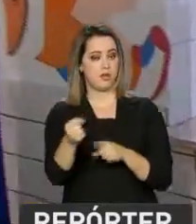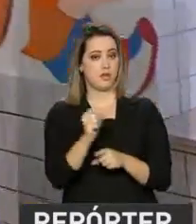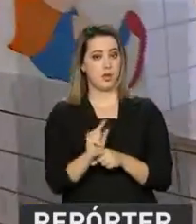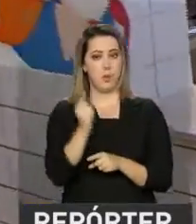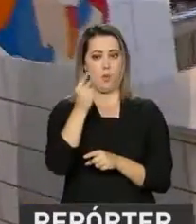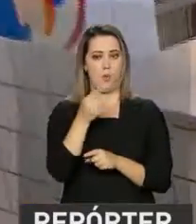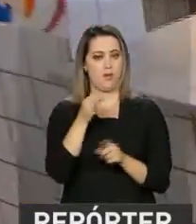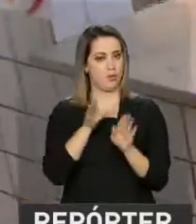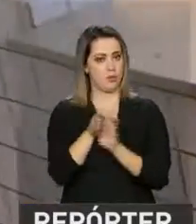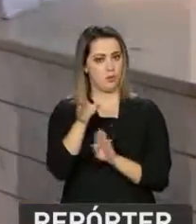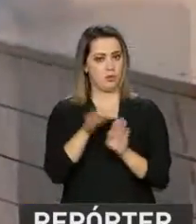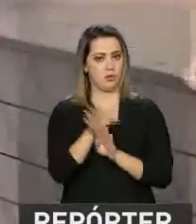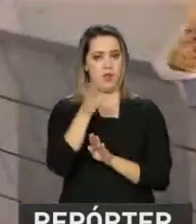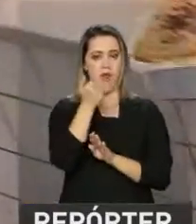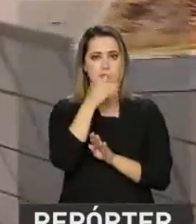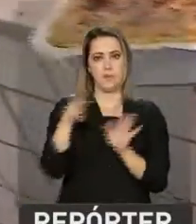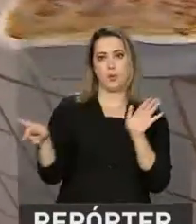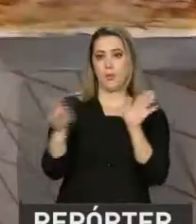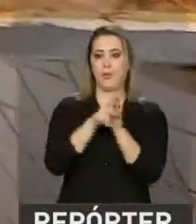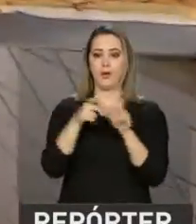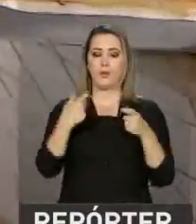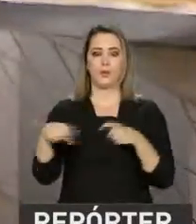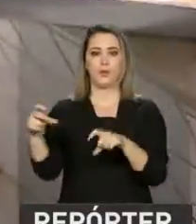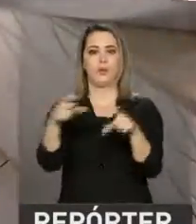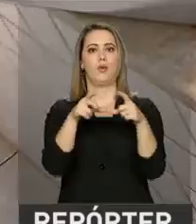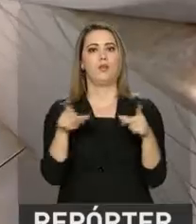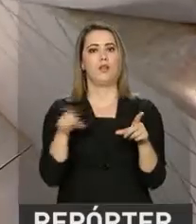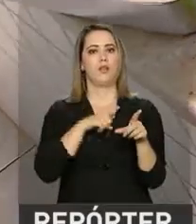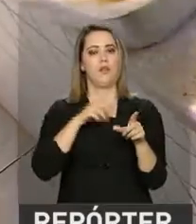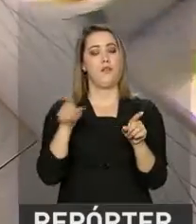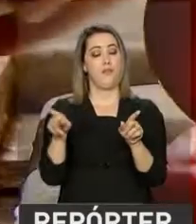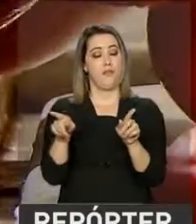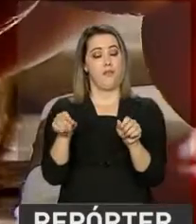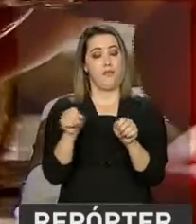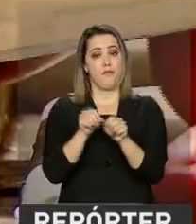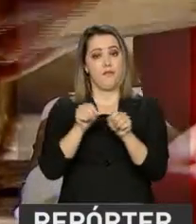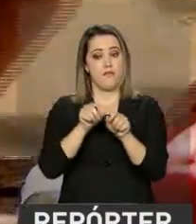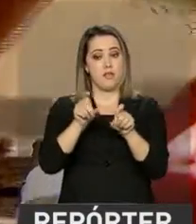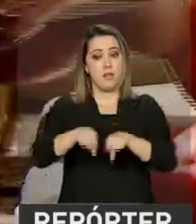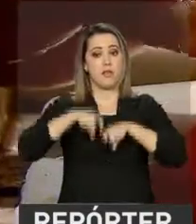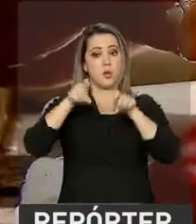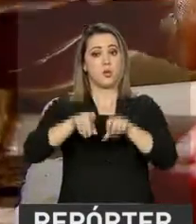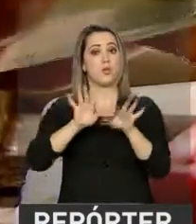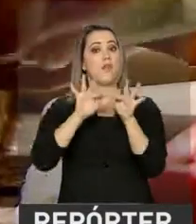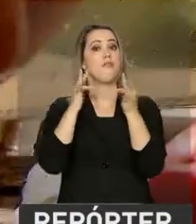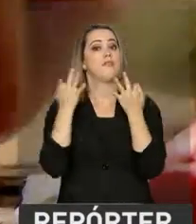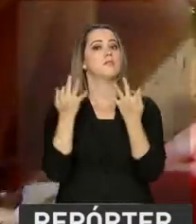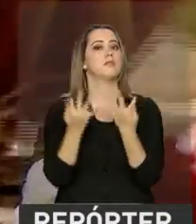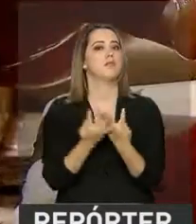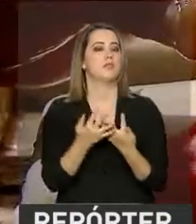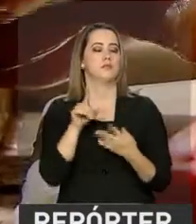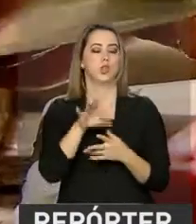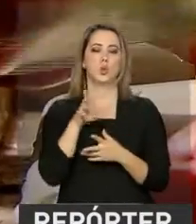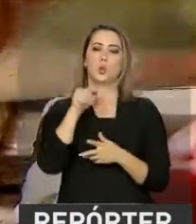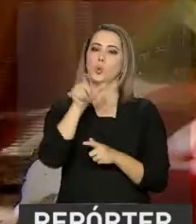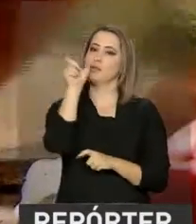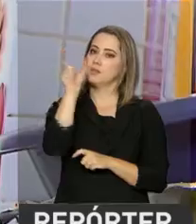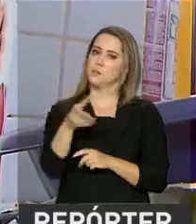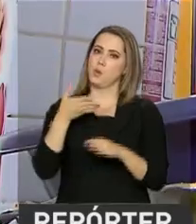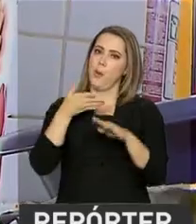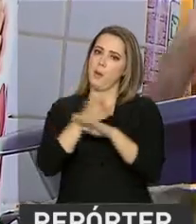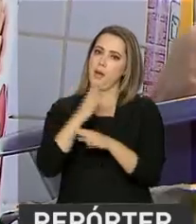das dicas é usar alimentos locais produzidos pela agricultura familiar todas as merendeiras que passarem da primeira